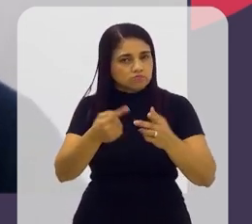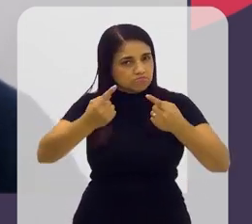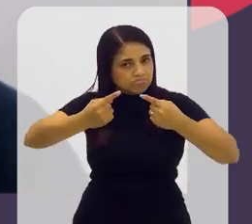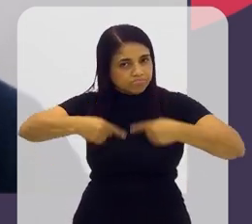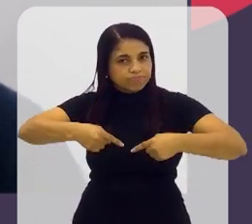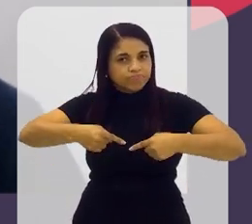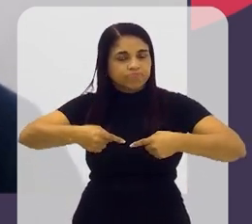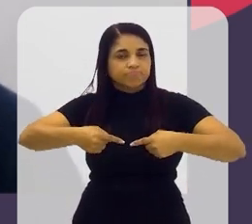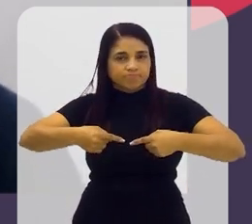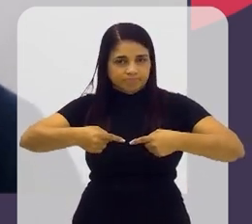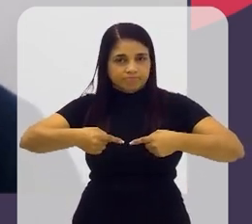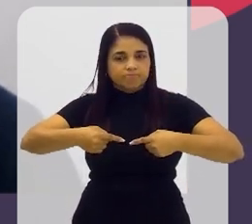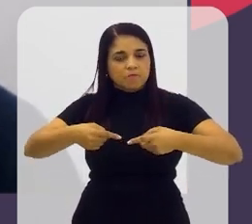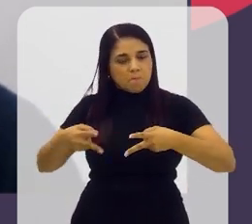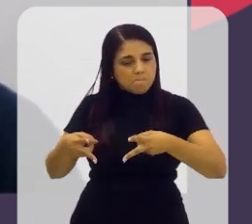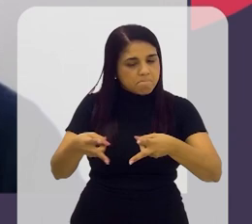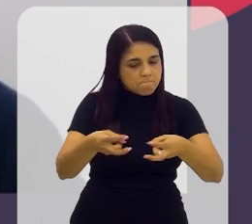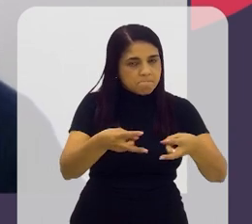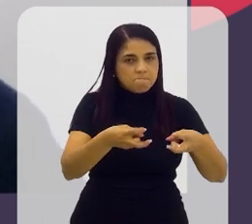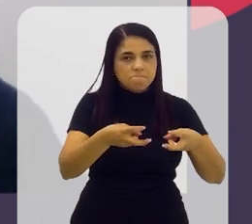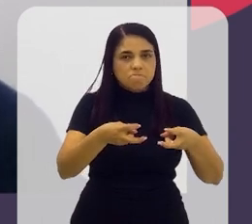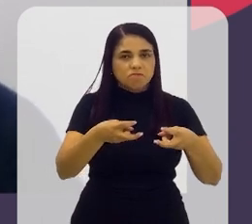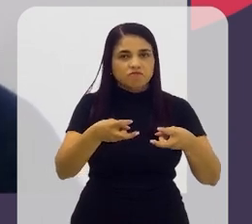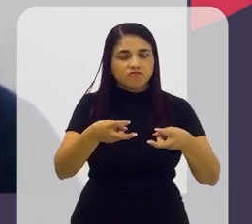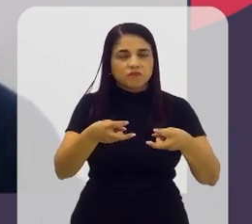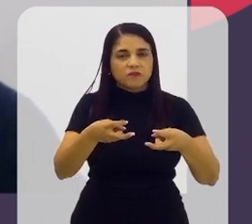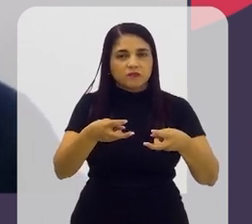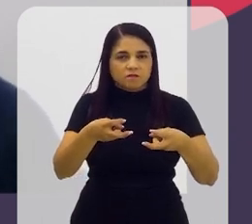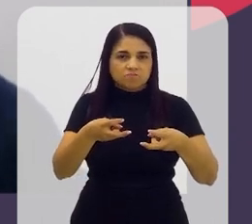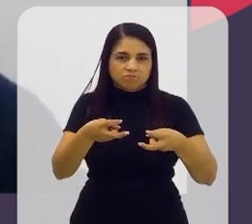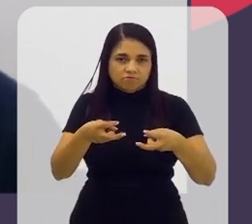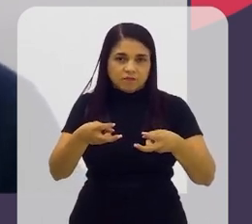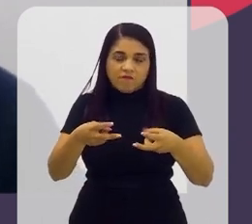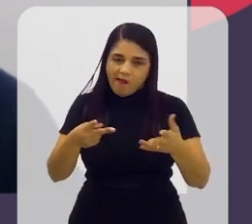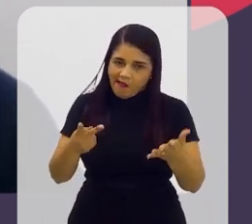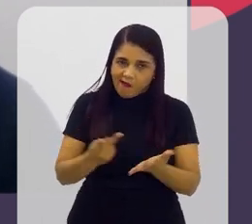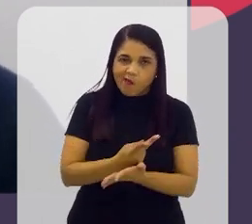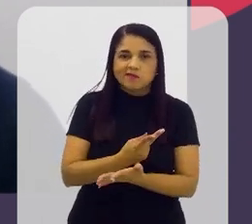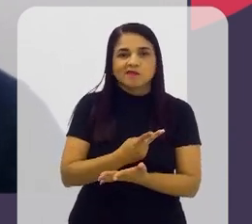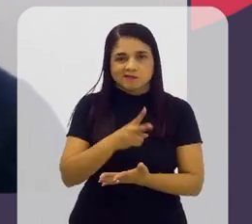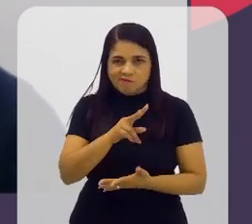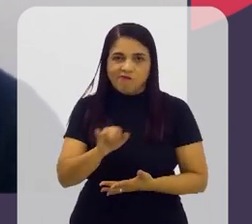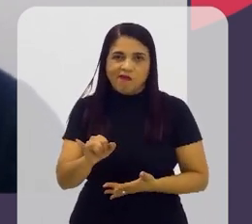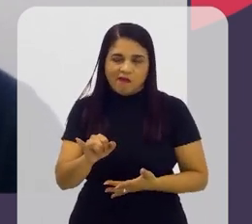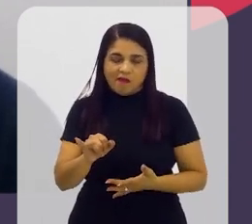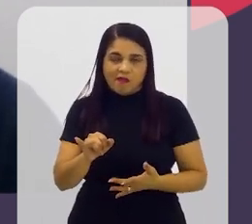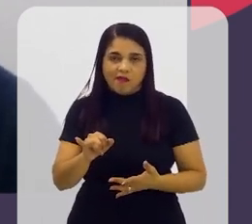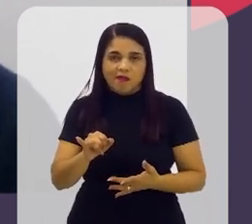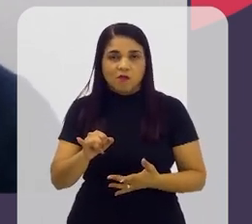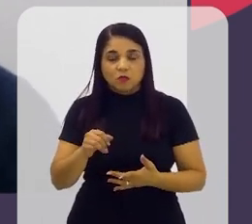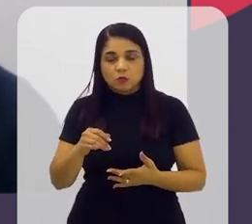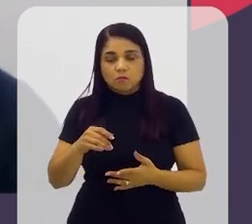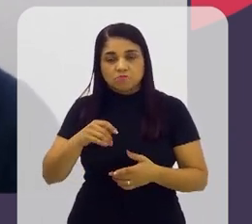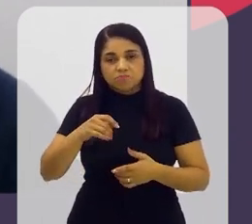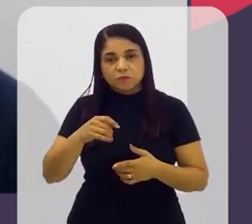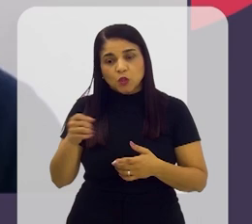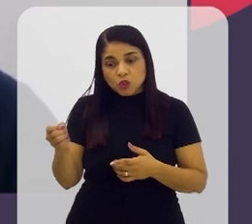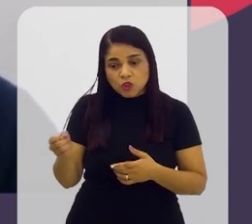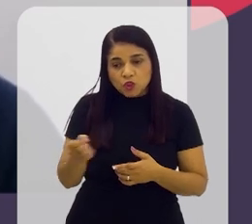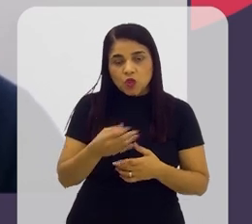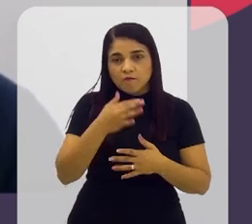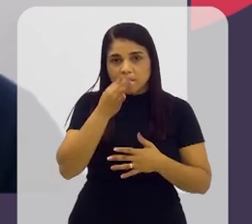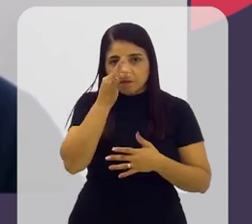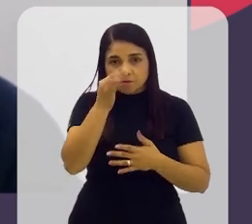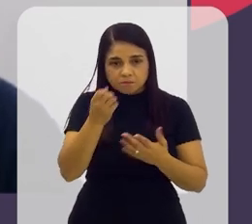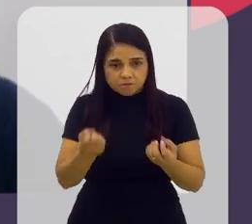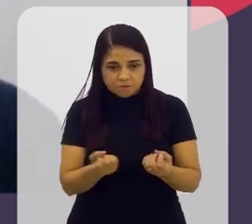ele vai ser percebido. Em algum nível ele vai acontecer quando se tem uma entrada de uma nova espécie.